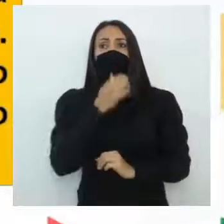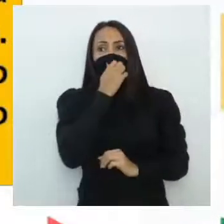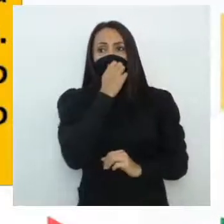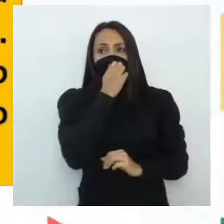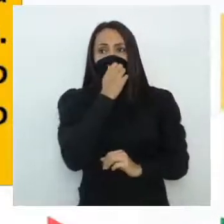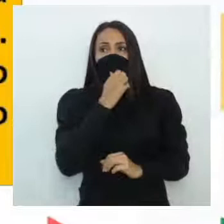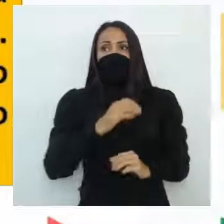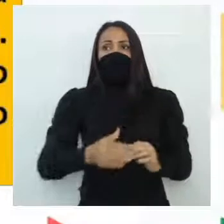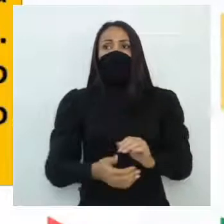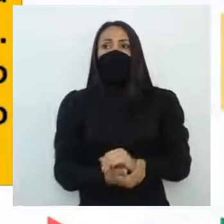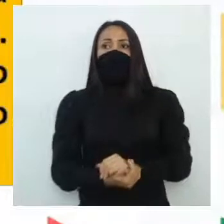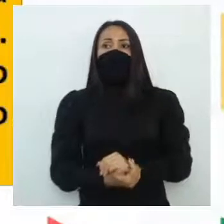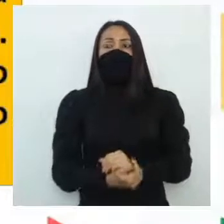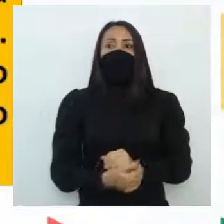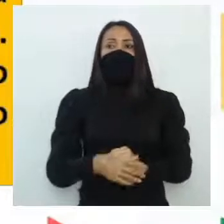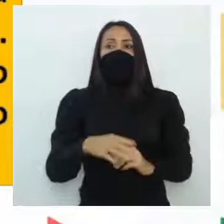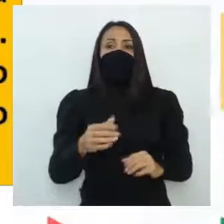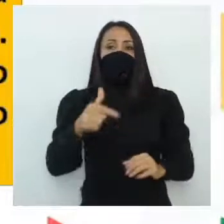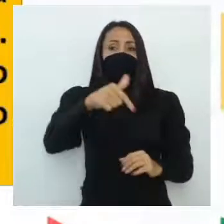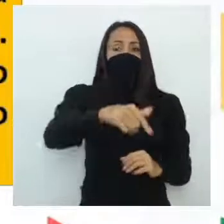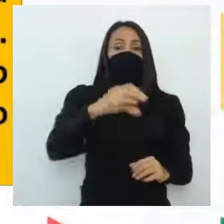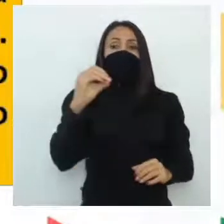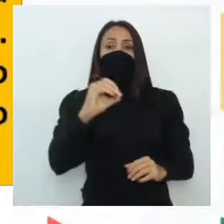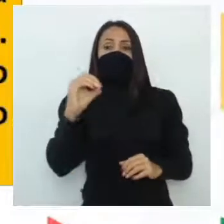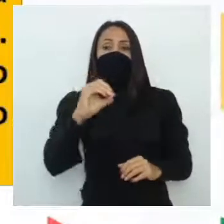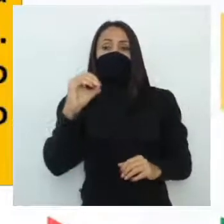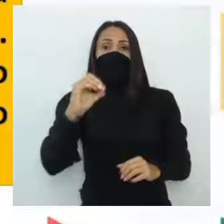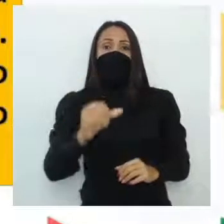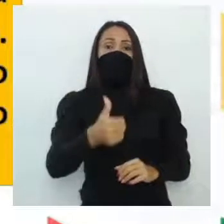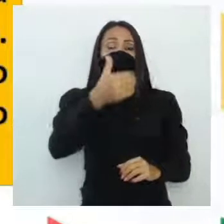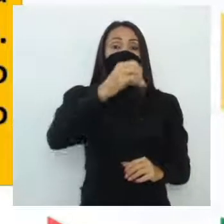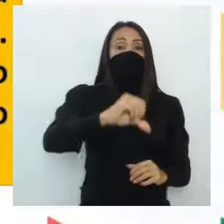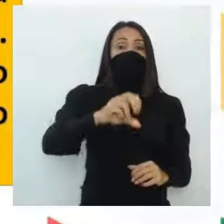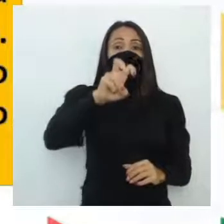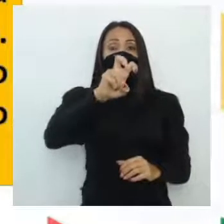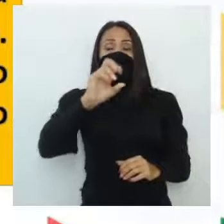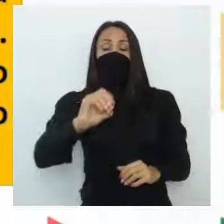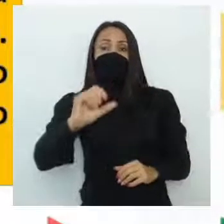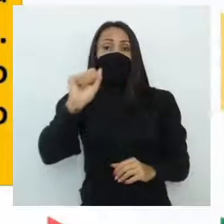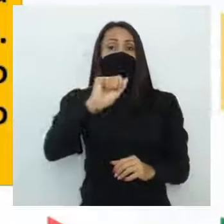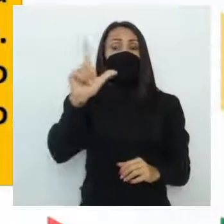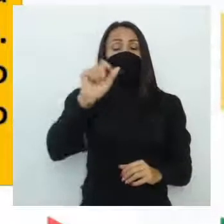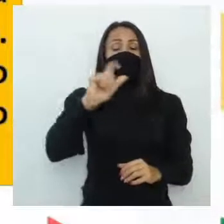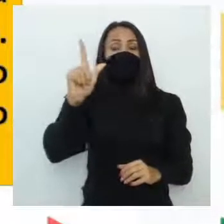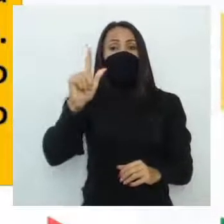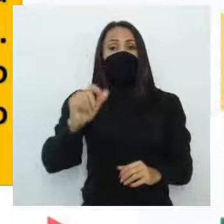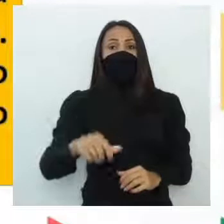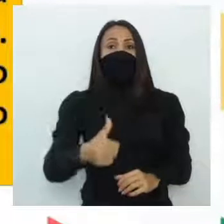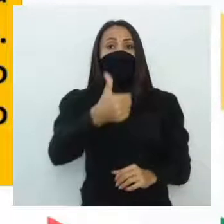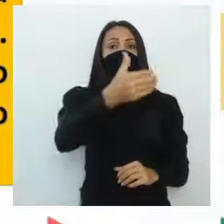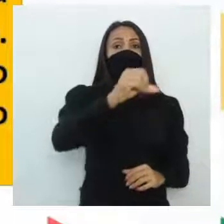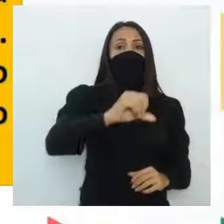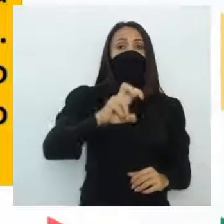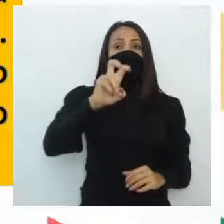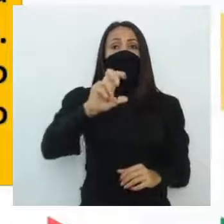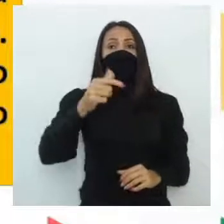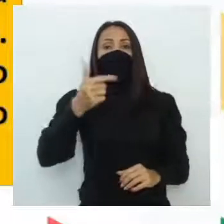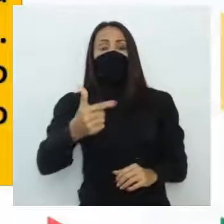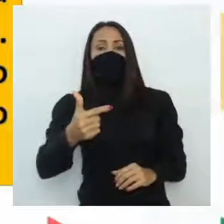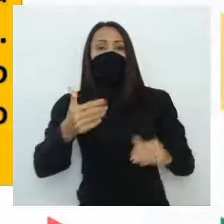Santa Sé em 7 de outubro de 50. Em agosto, 7 de 52, é aberto o